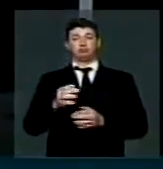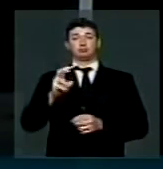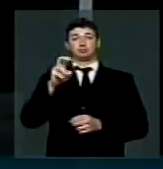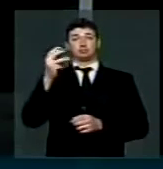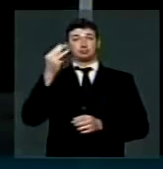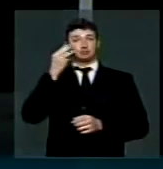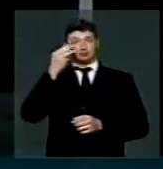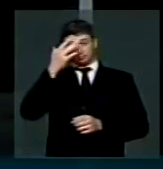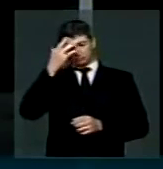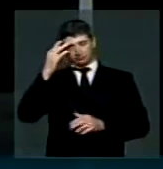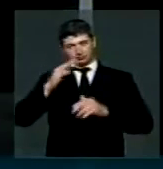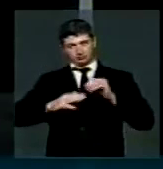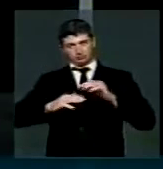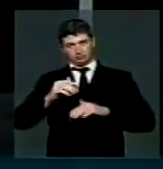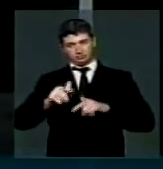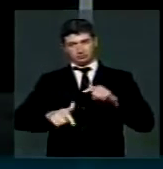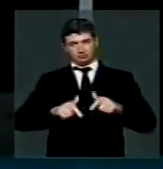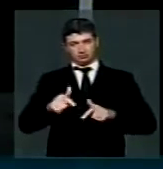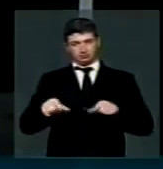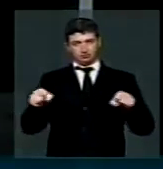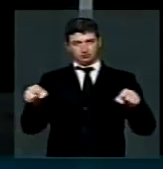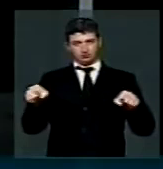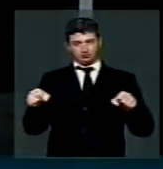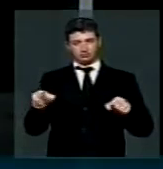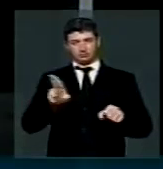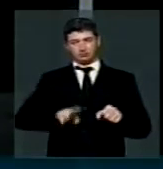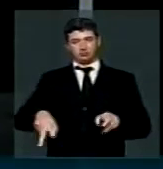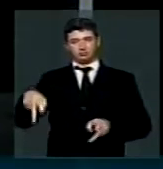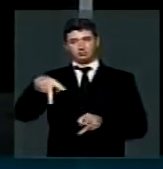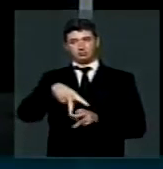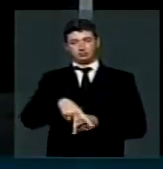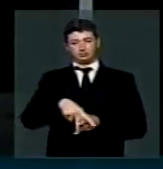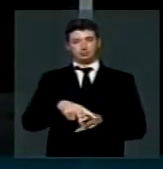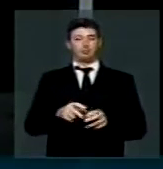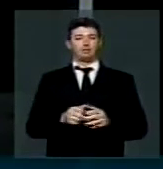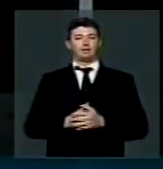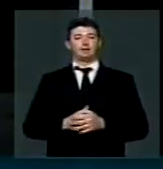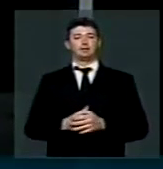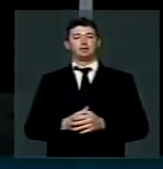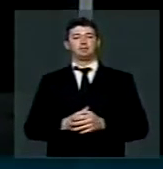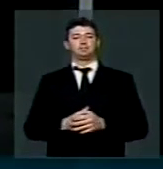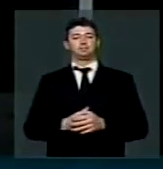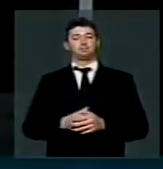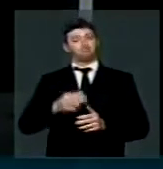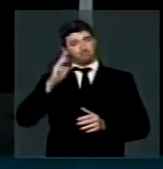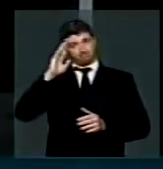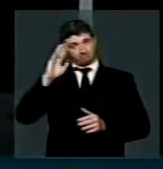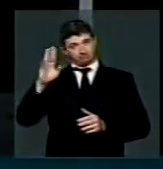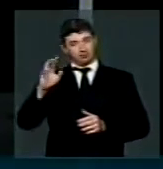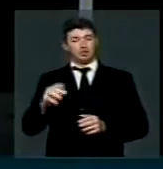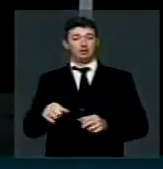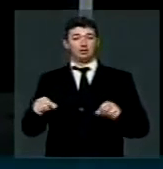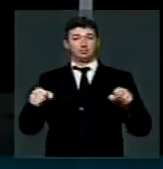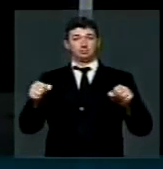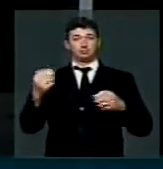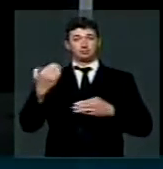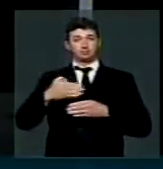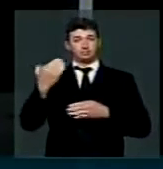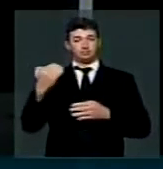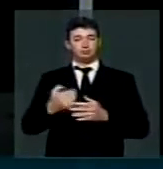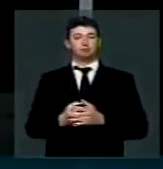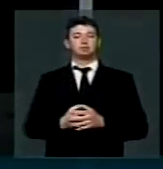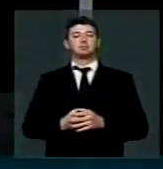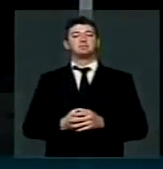5 milhões de brasileiros que ganham a vida sobre duas rodas, principalmente